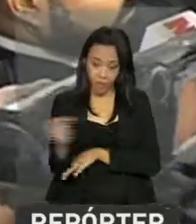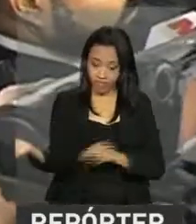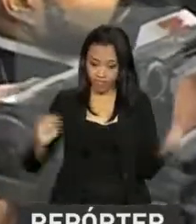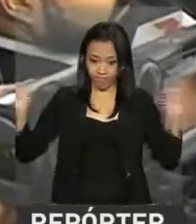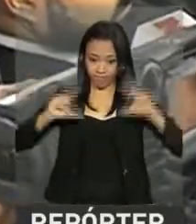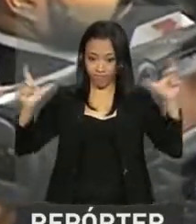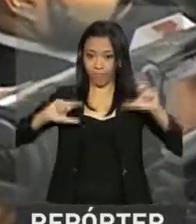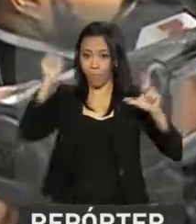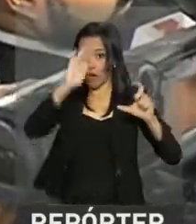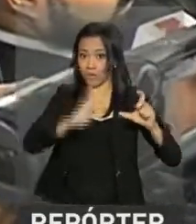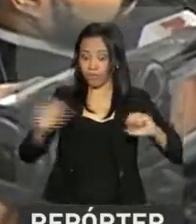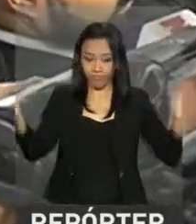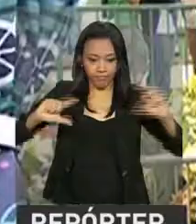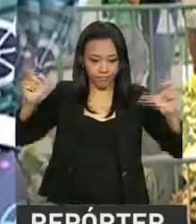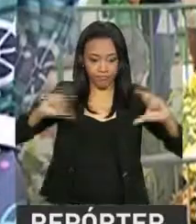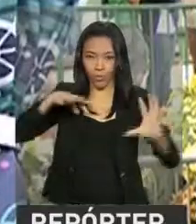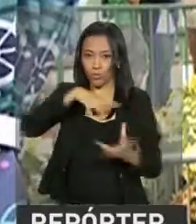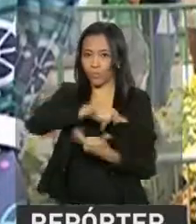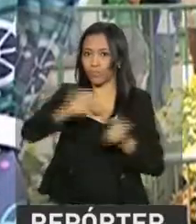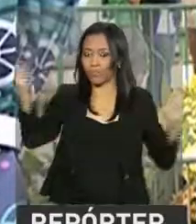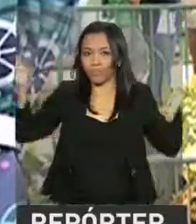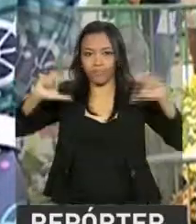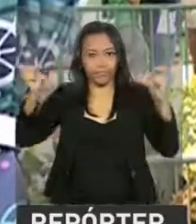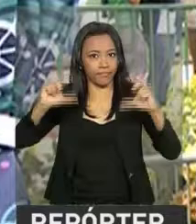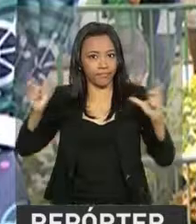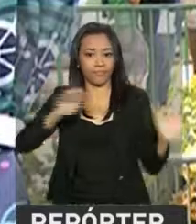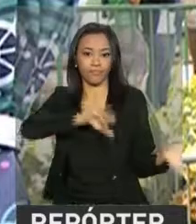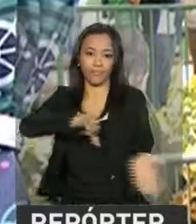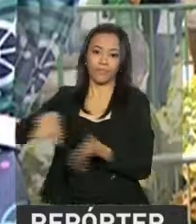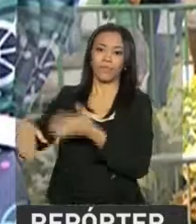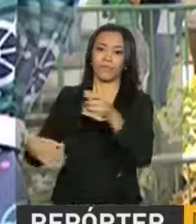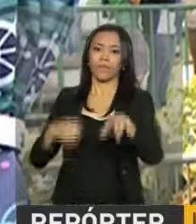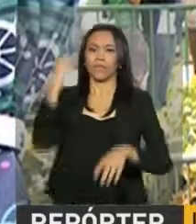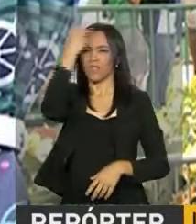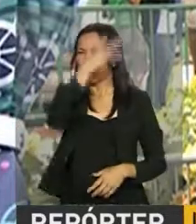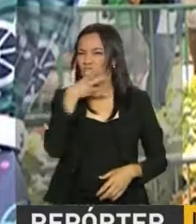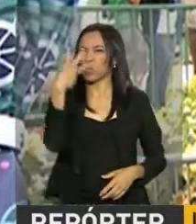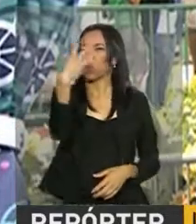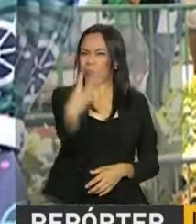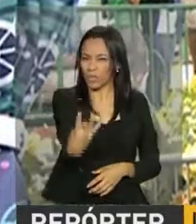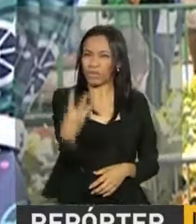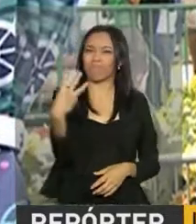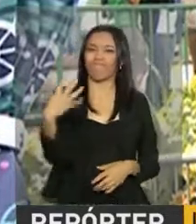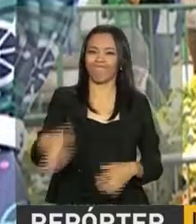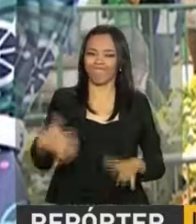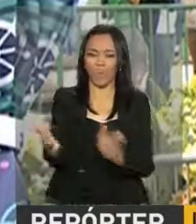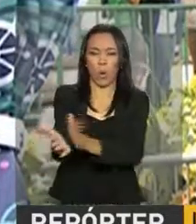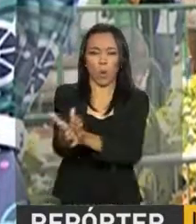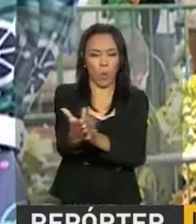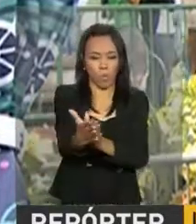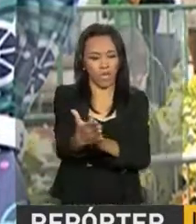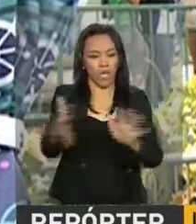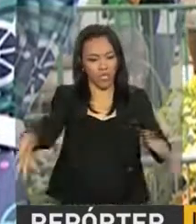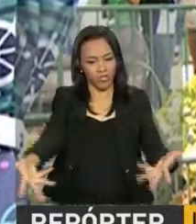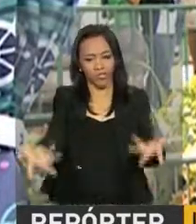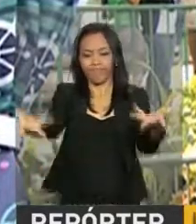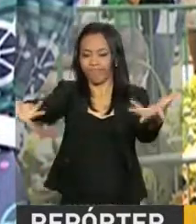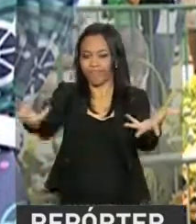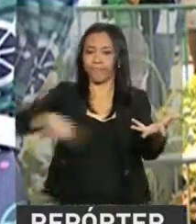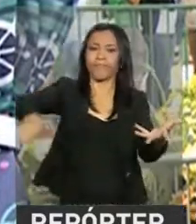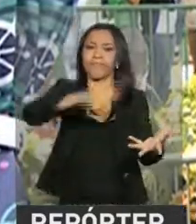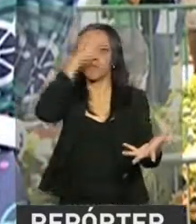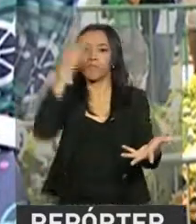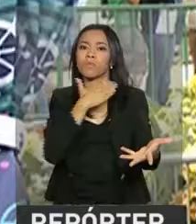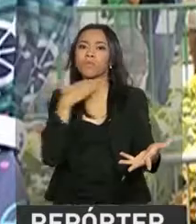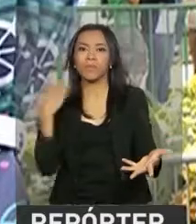país, abalou o mundo. Durante quase 3 horas, a Arena Condá foi palco de homenagens às vítimas do acidente.